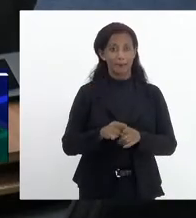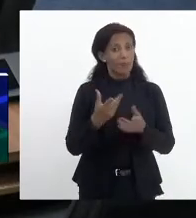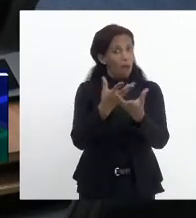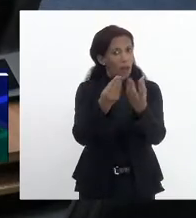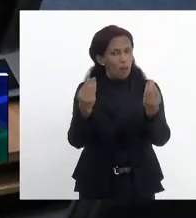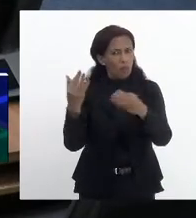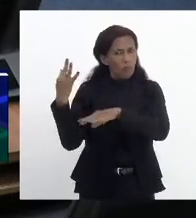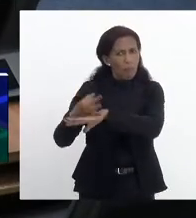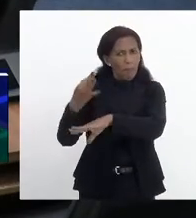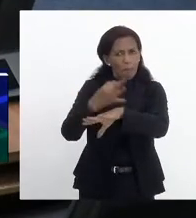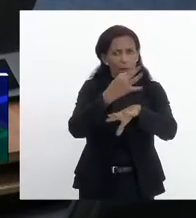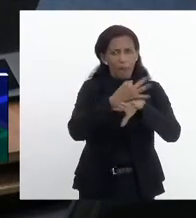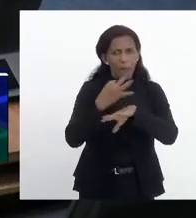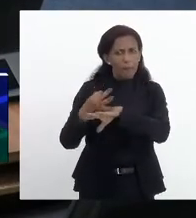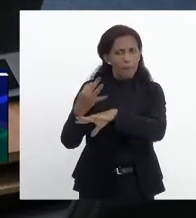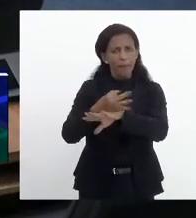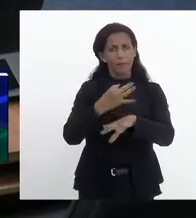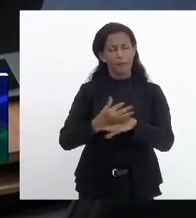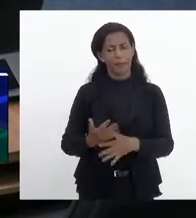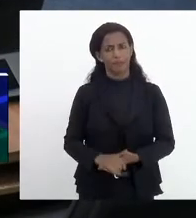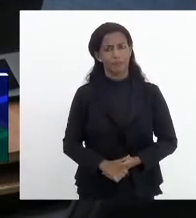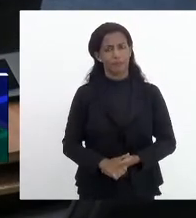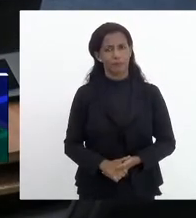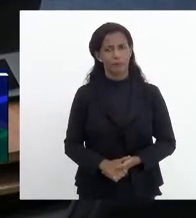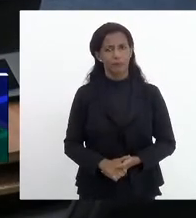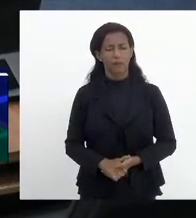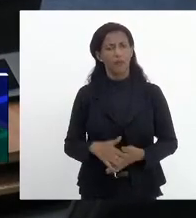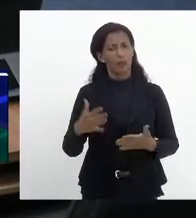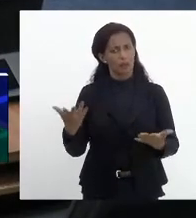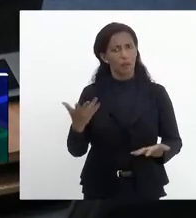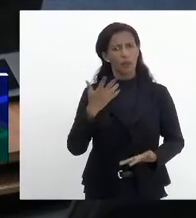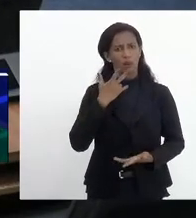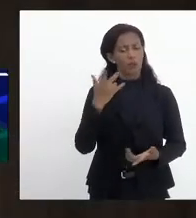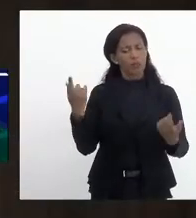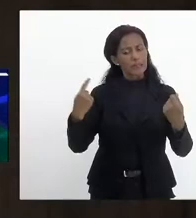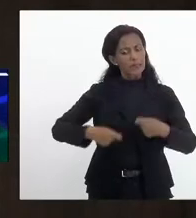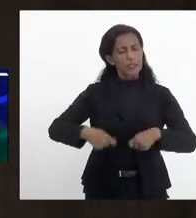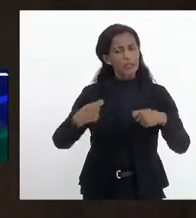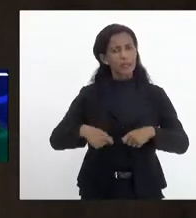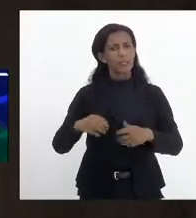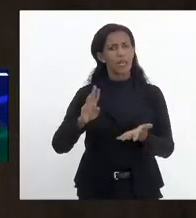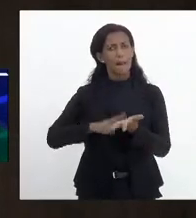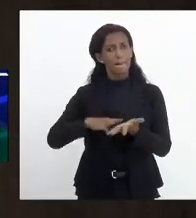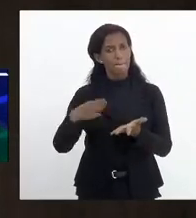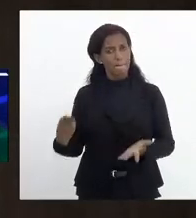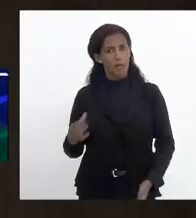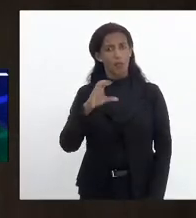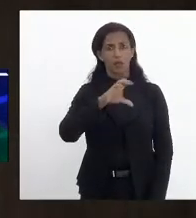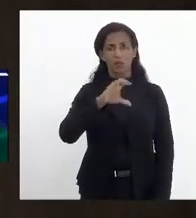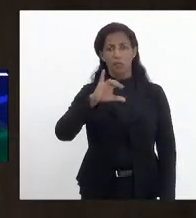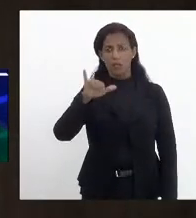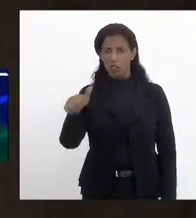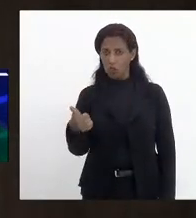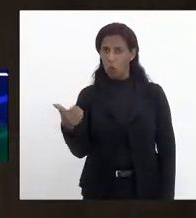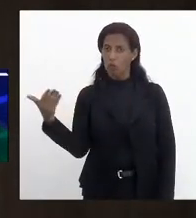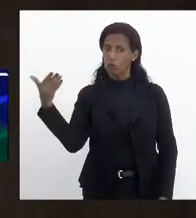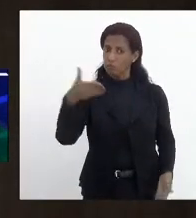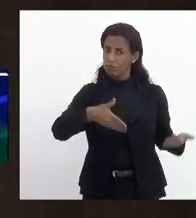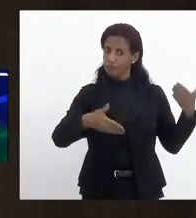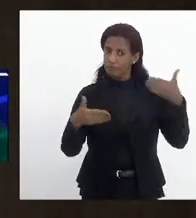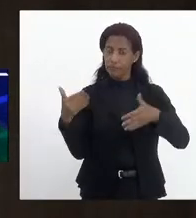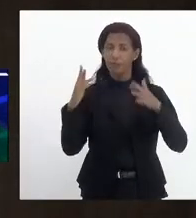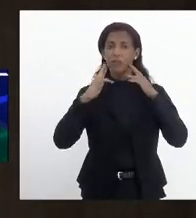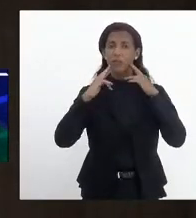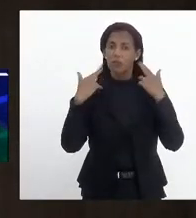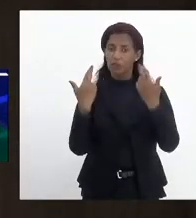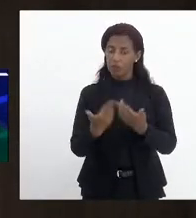estão faltosos. Então, eu quero registrar, senhor presidente, a necessidade que os membros da CCJ compareçam às